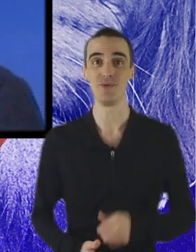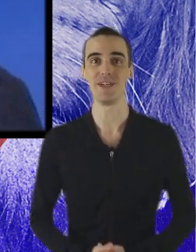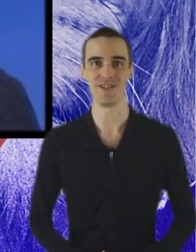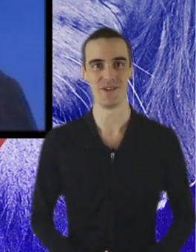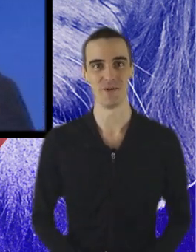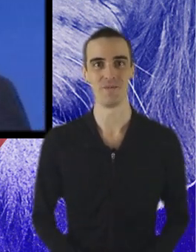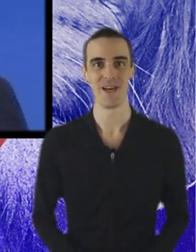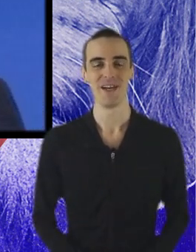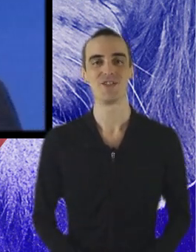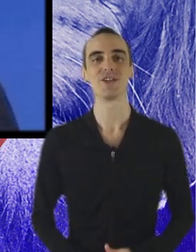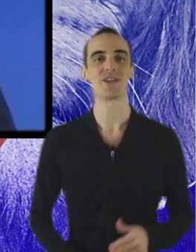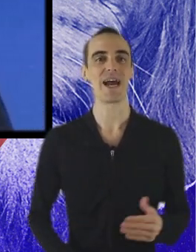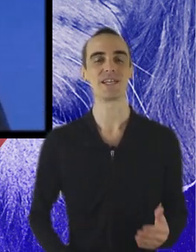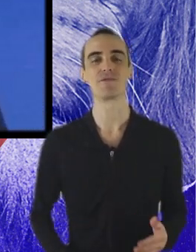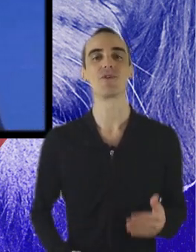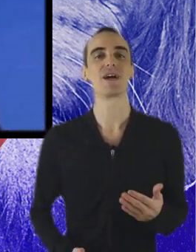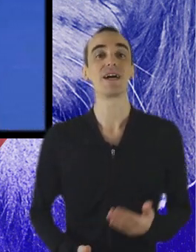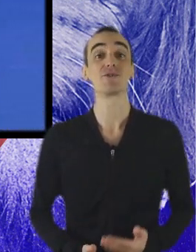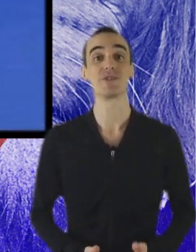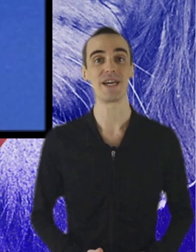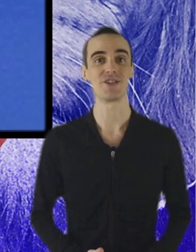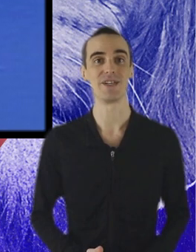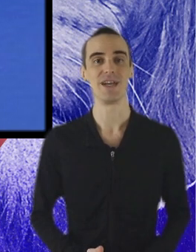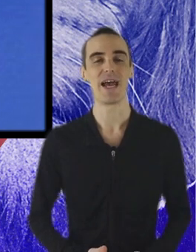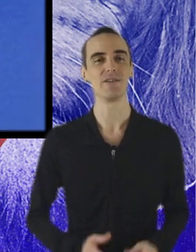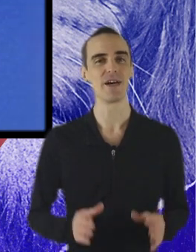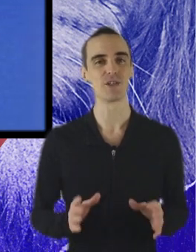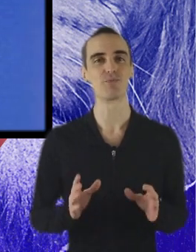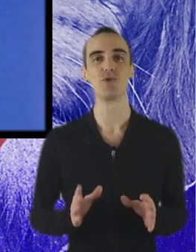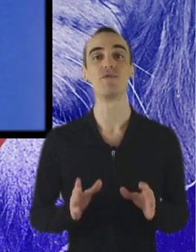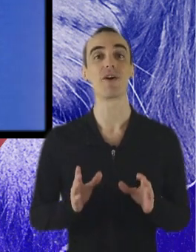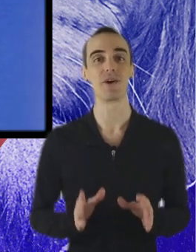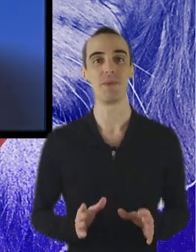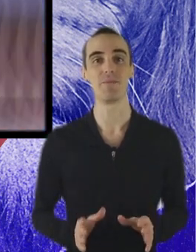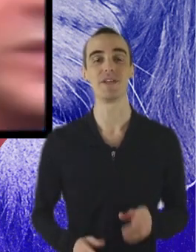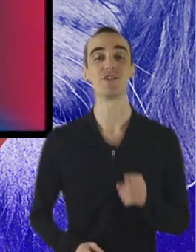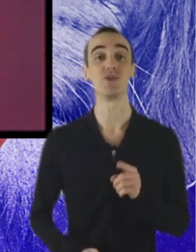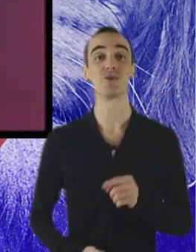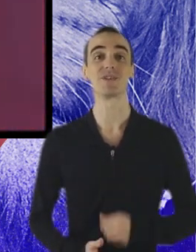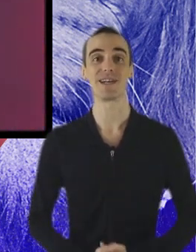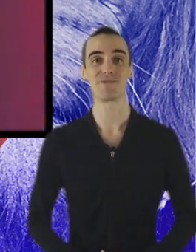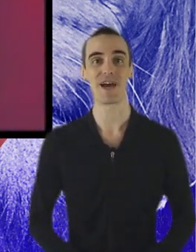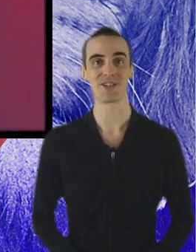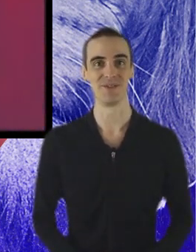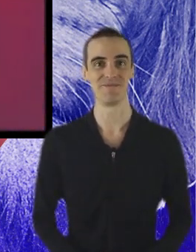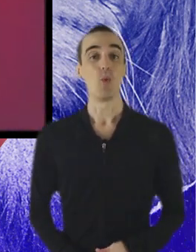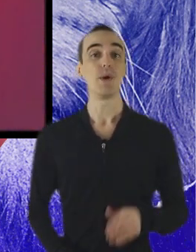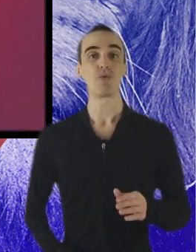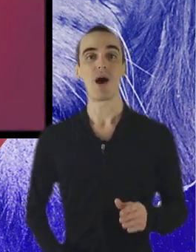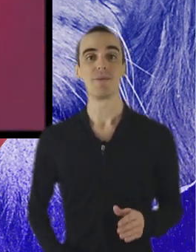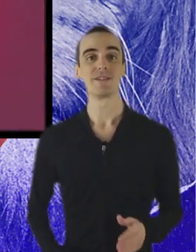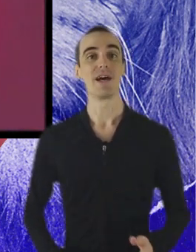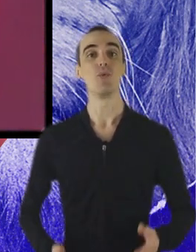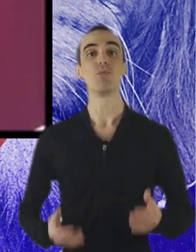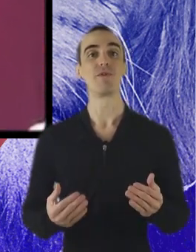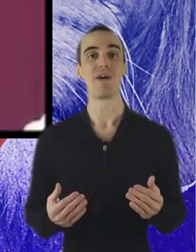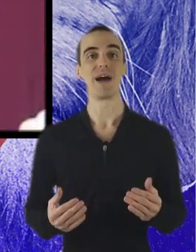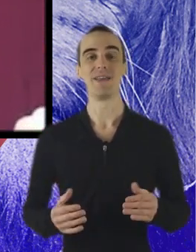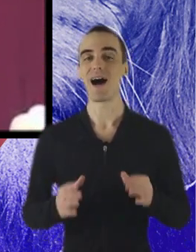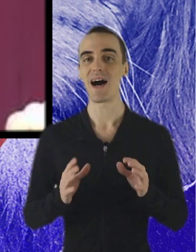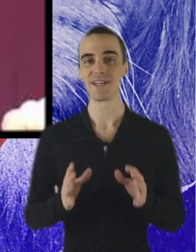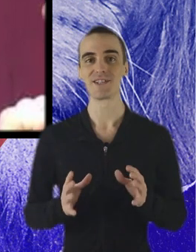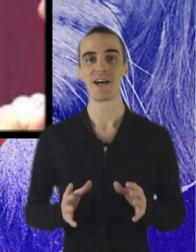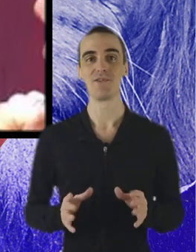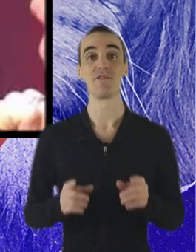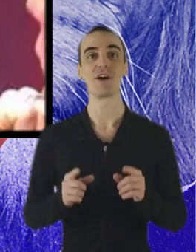e o Fortaleza na segunda colocação. A narradora Renata Silveira concordou com o topo do ranking. Contudo, o comentarista Lino discordou e explicou